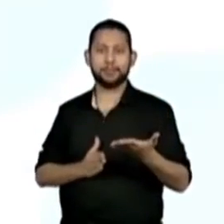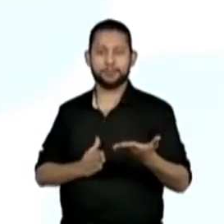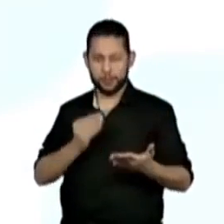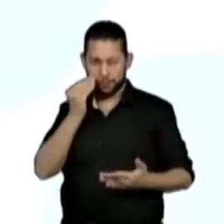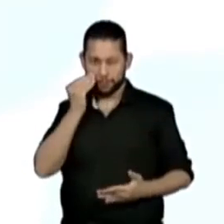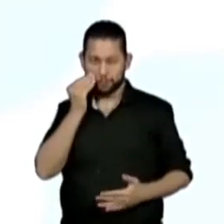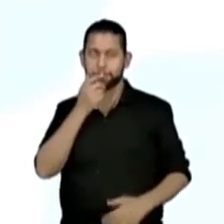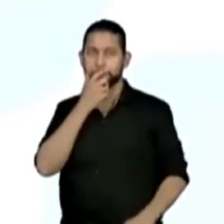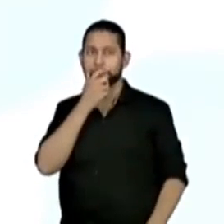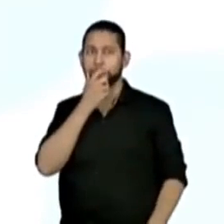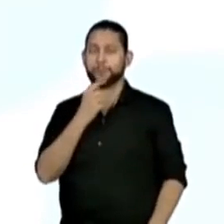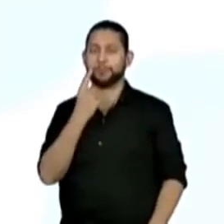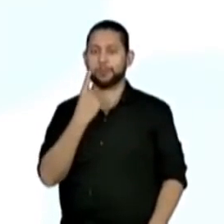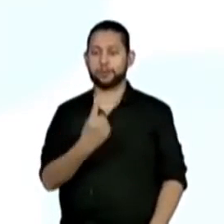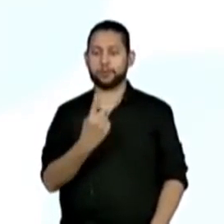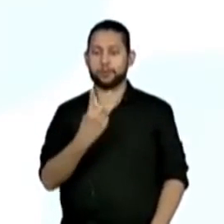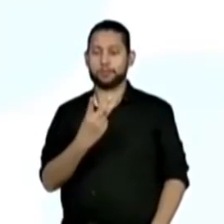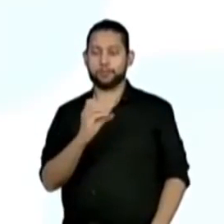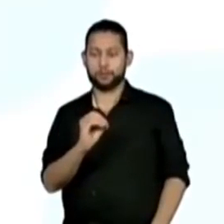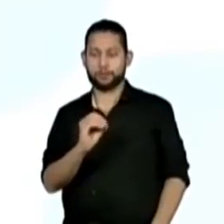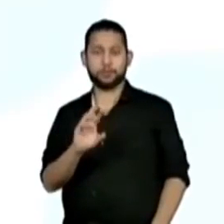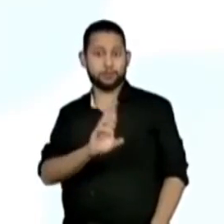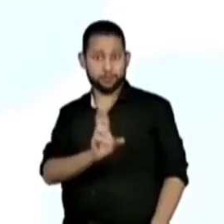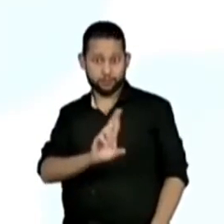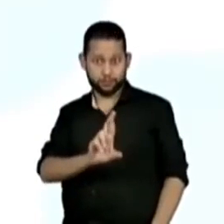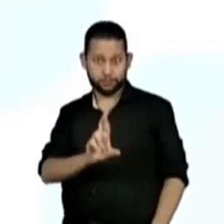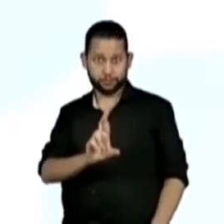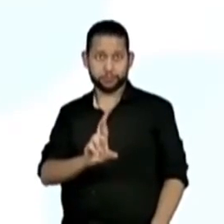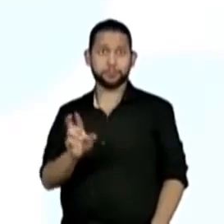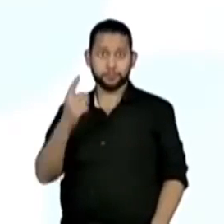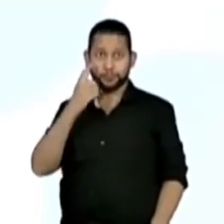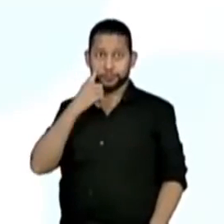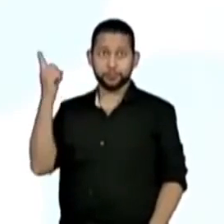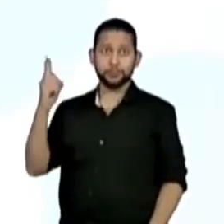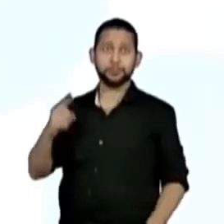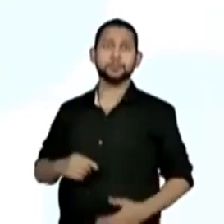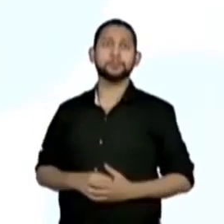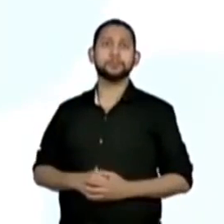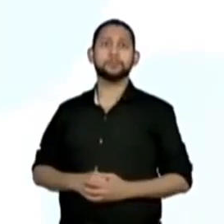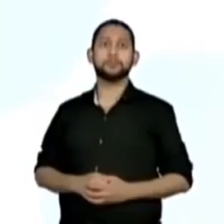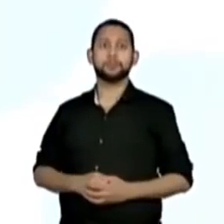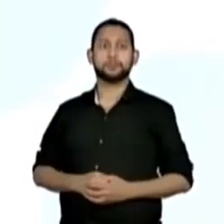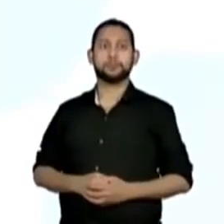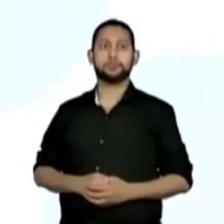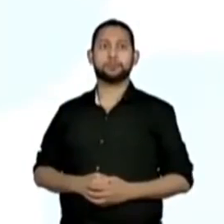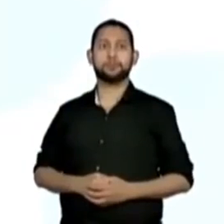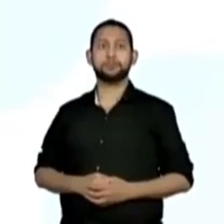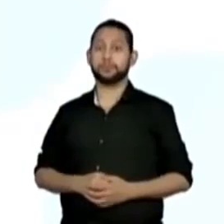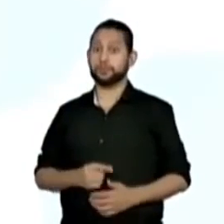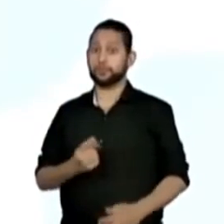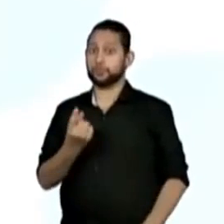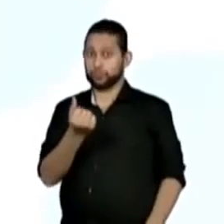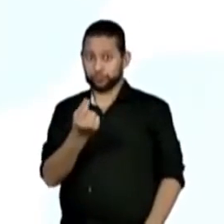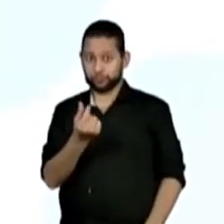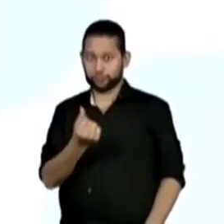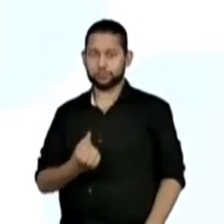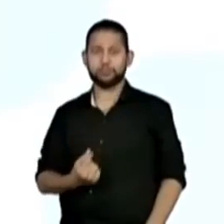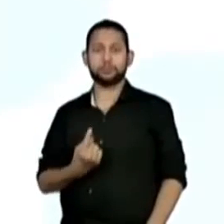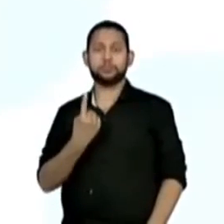120 minha caneta já está na minha mão Eu tenho um vestido que custa a Fabiana